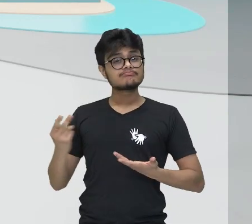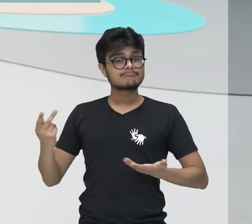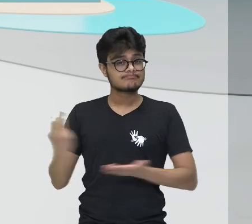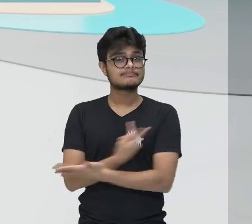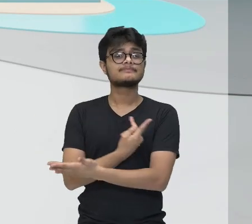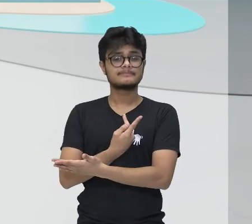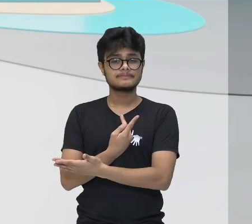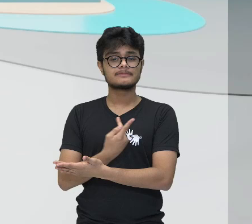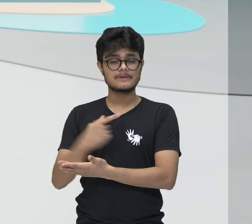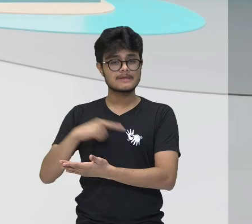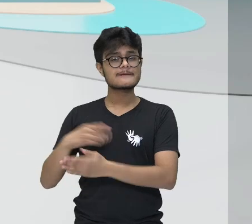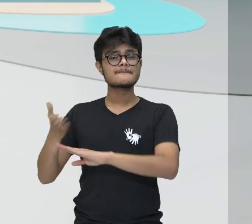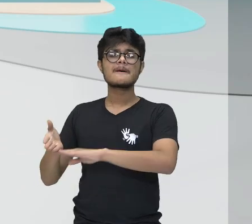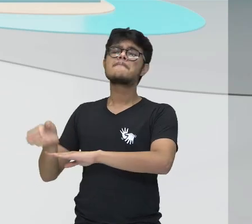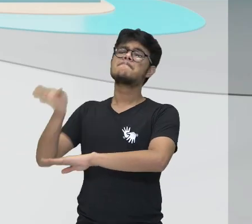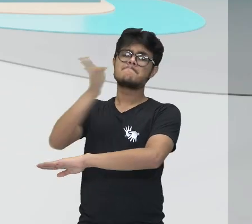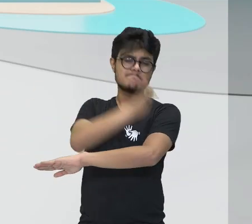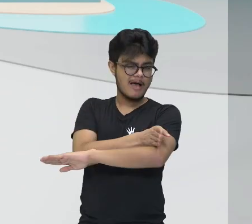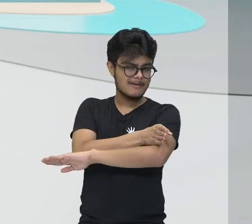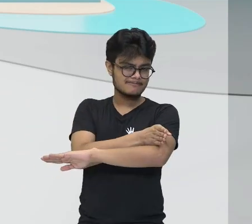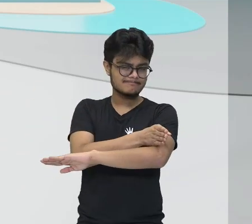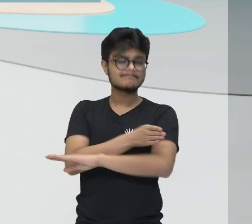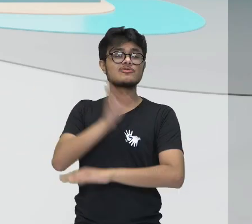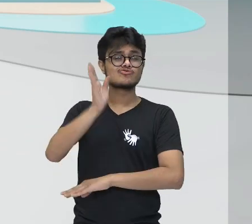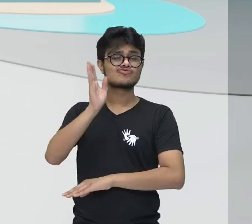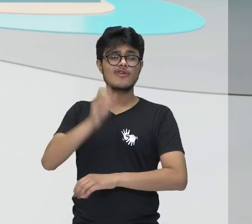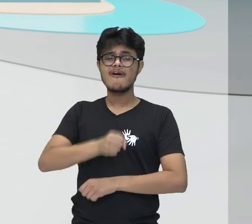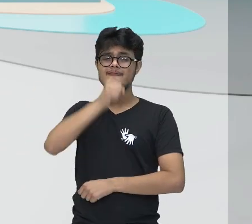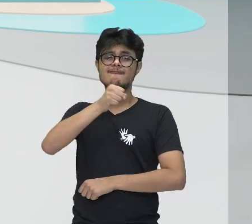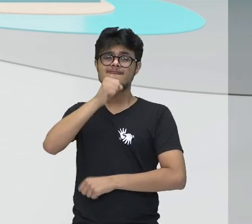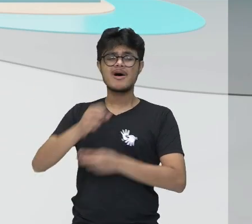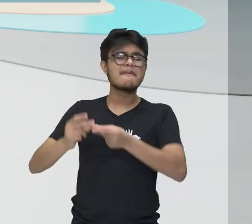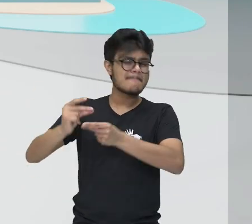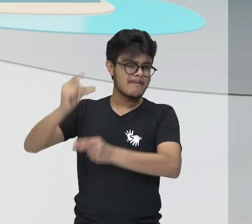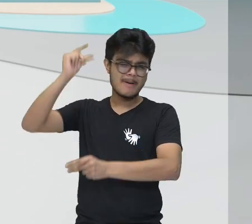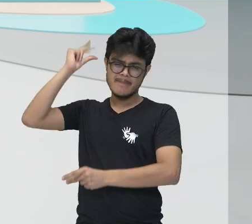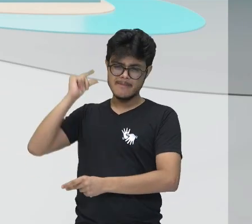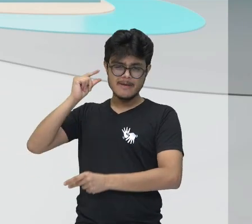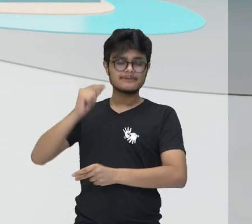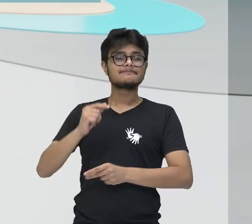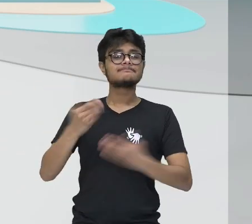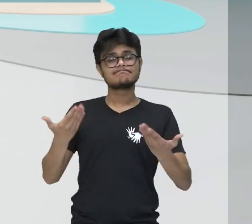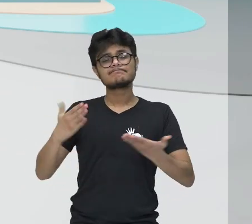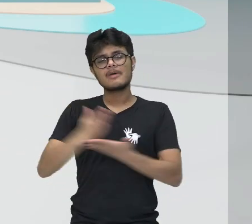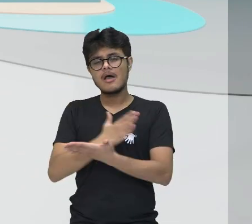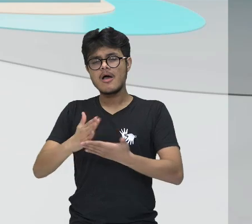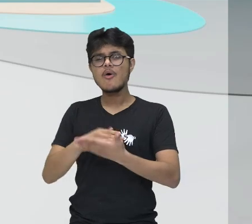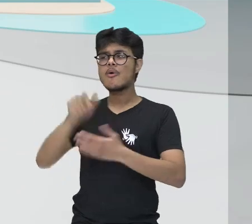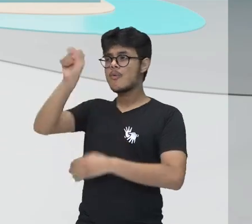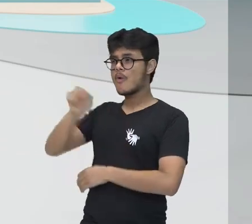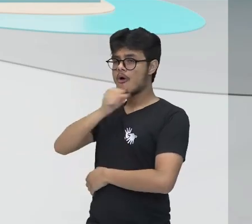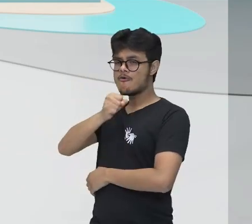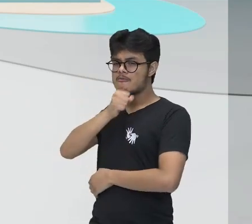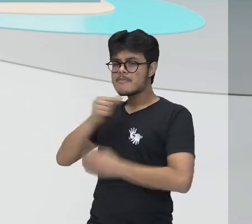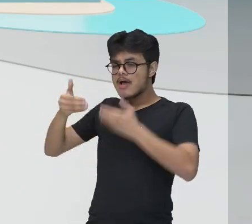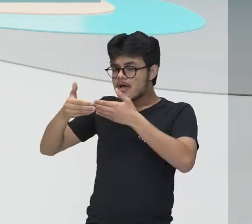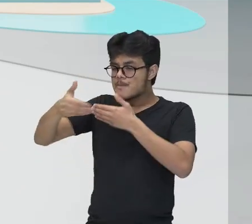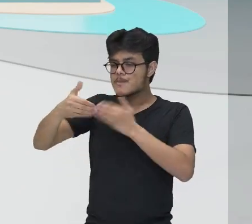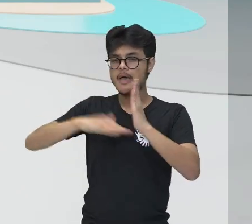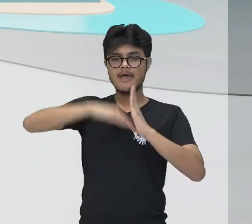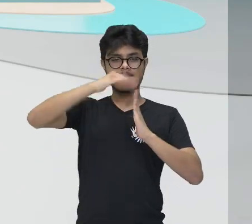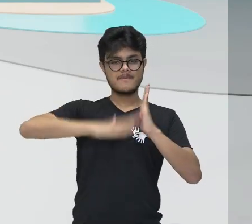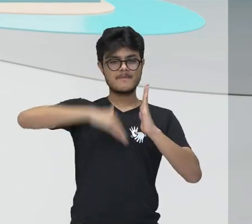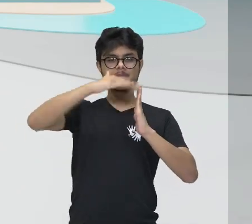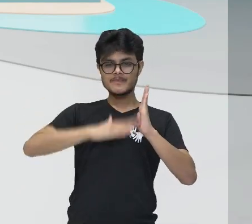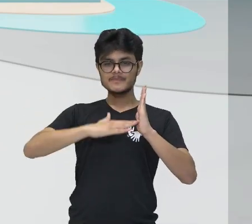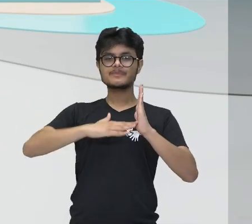no período neolítico, como os homens primitivos começaram a pintar os primeiros